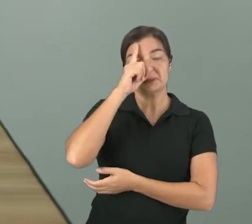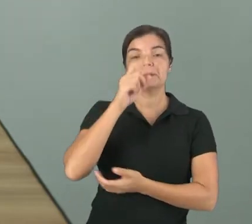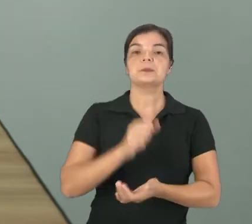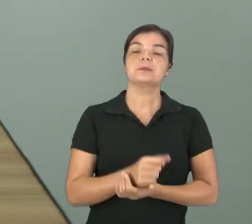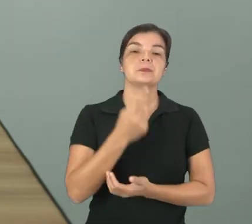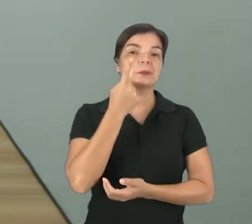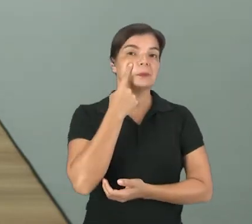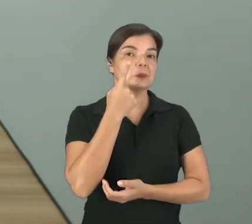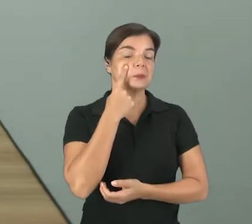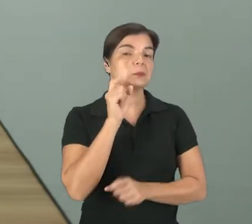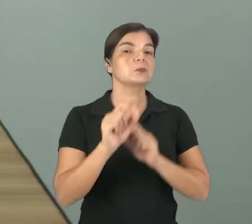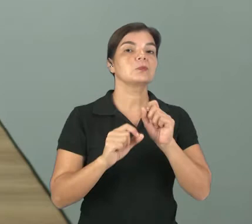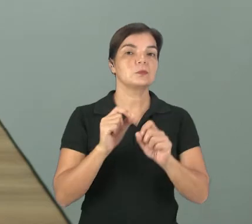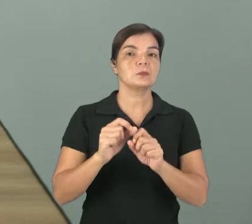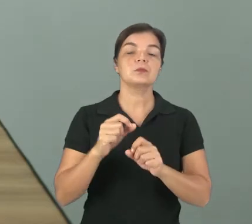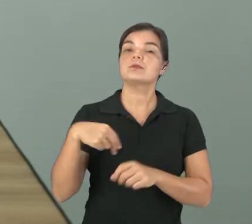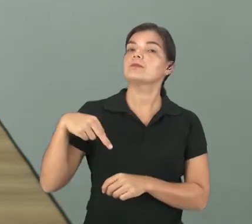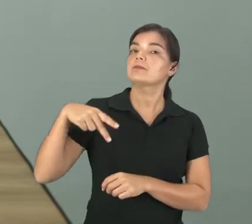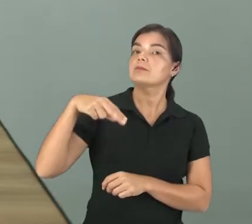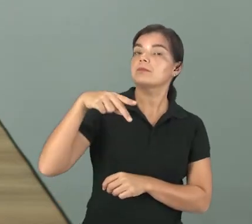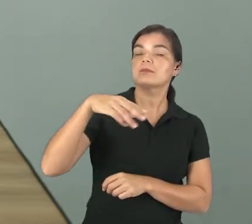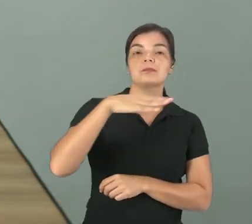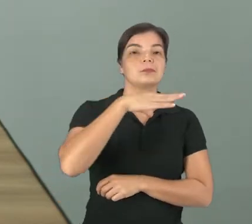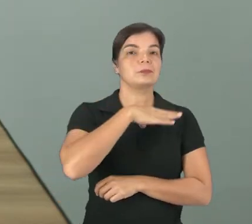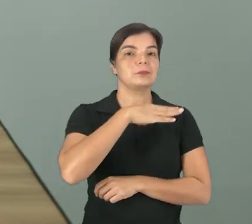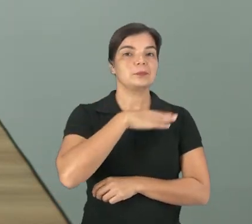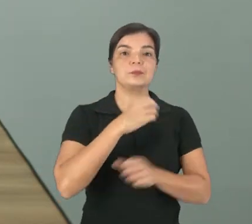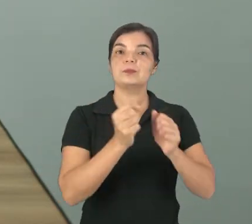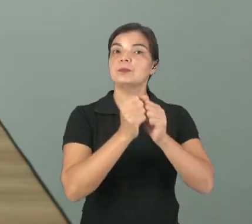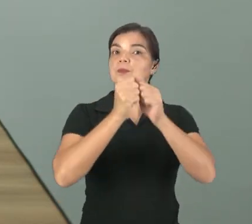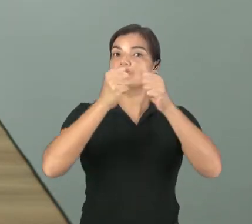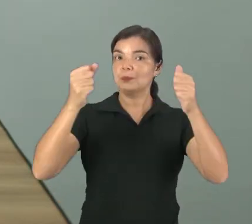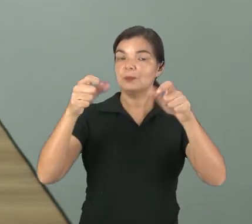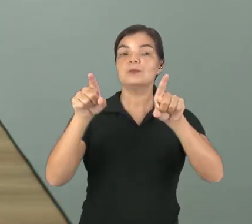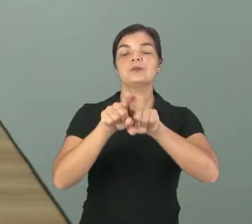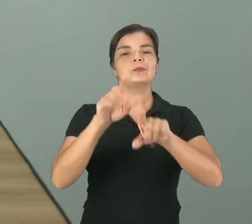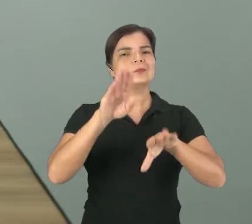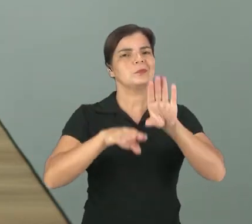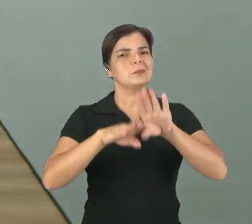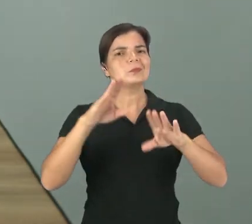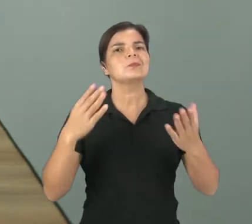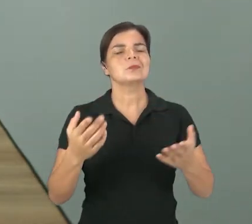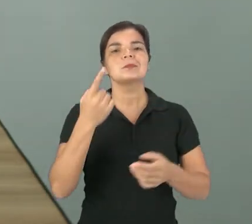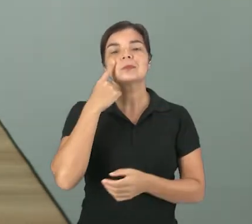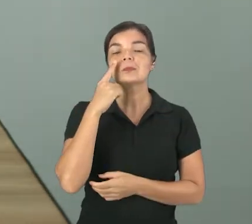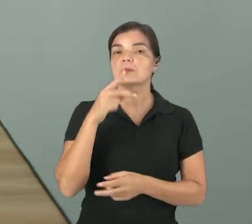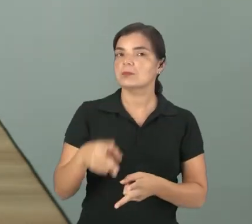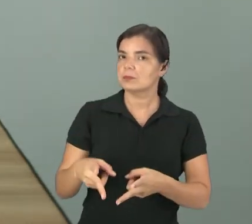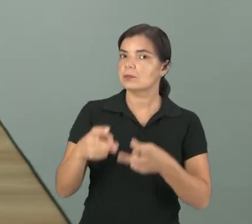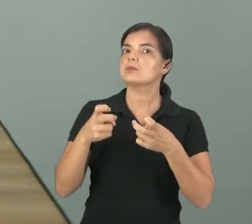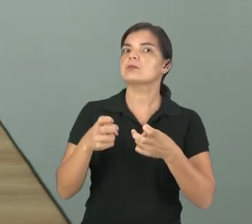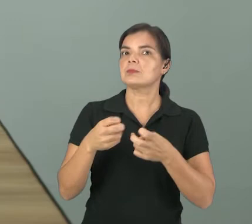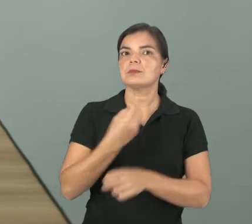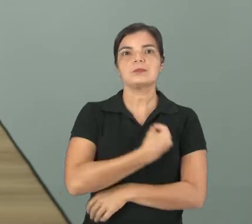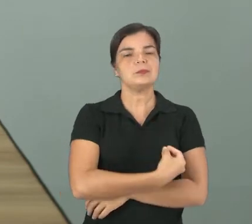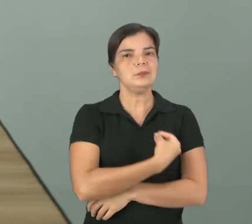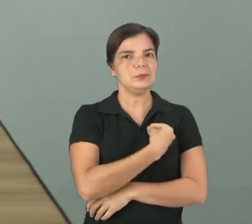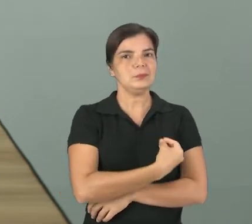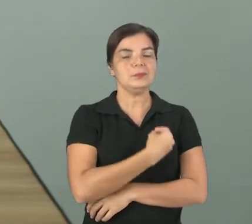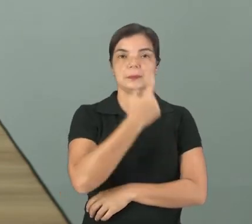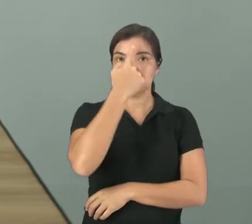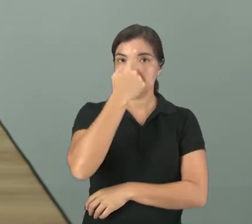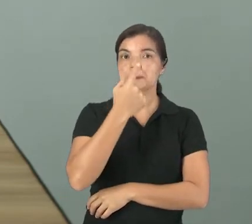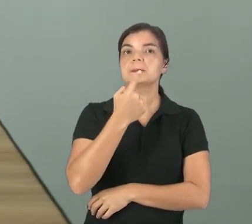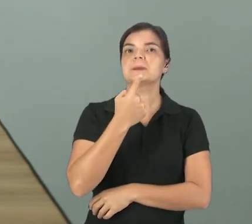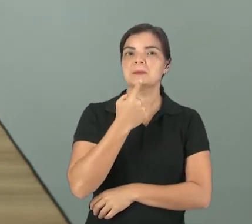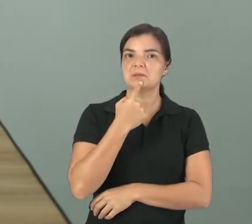Nós nos deparamos com ela passeando pela cidade em outdoors e nelas, muitas vezes, nós podemos perceber a presença de